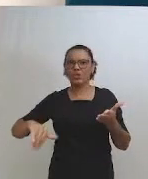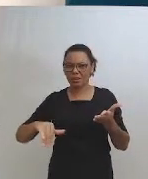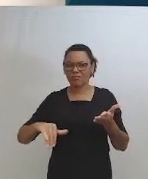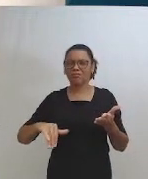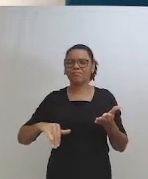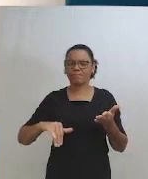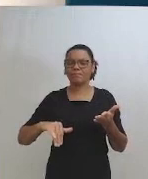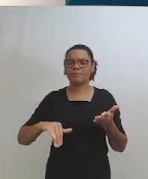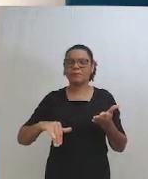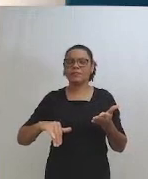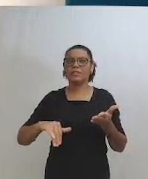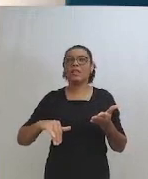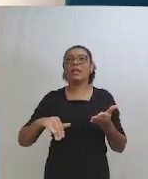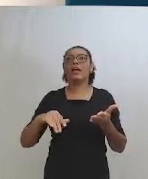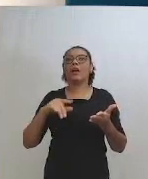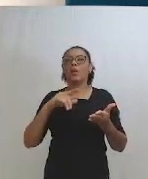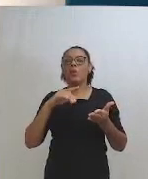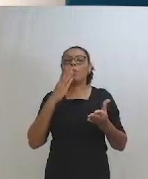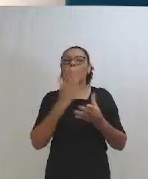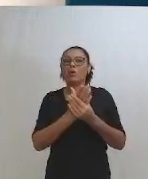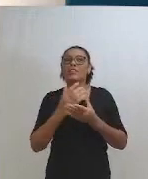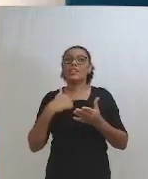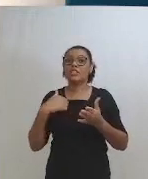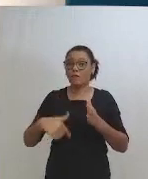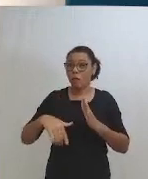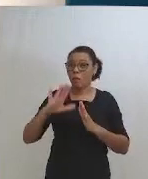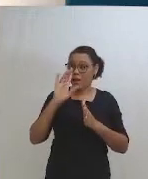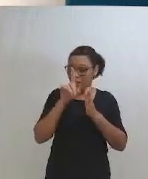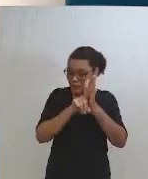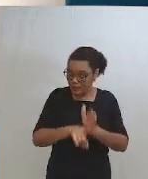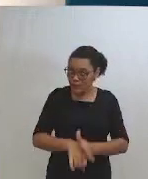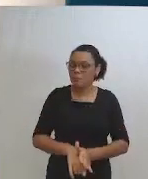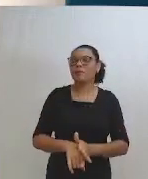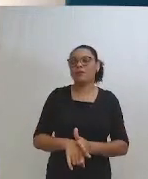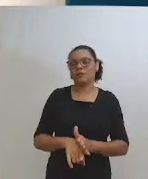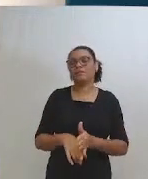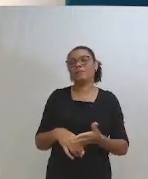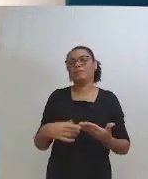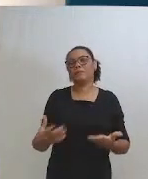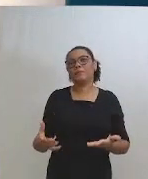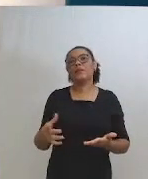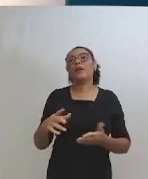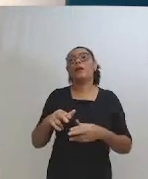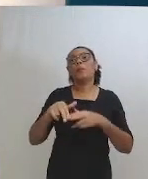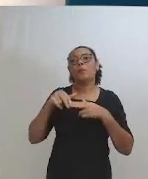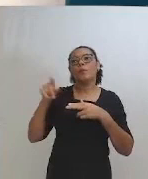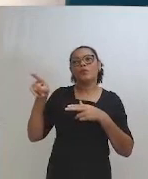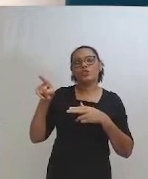aquele processo e vou examinar com mais vagar, inclusive pelas ponderações do ministro Sebastião Reis.